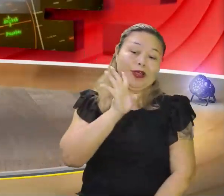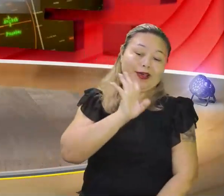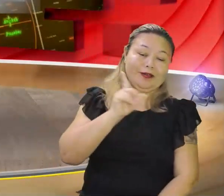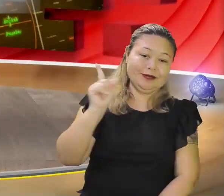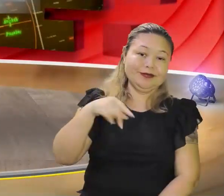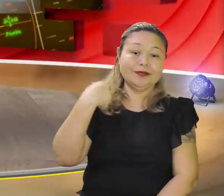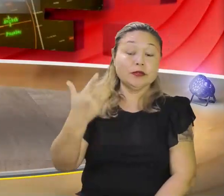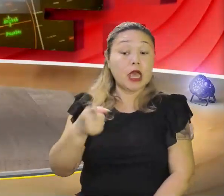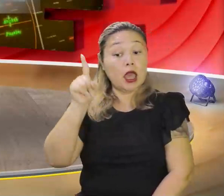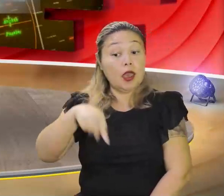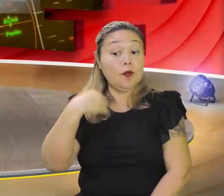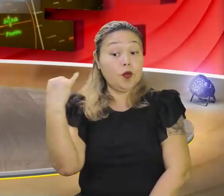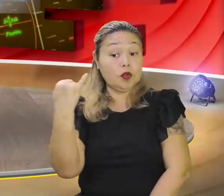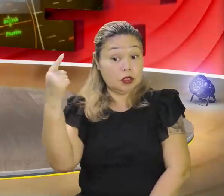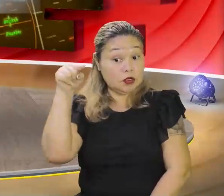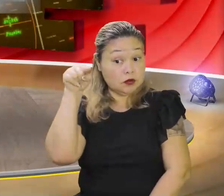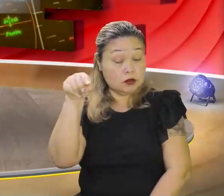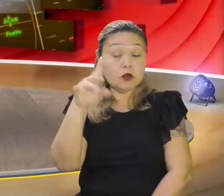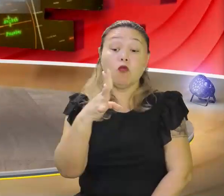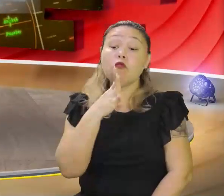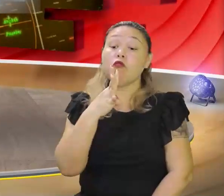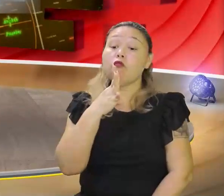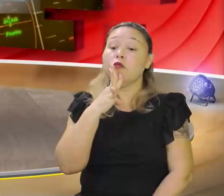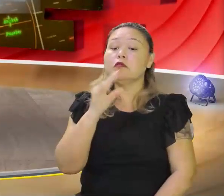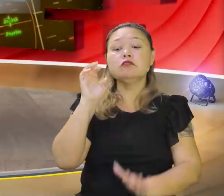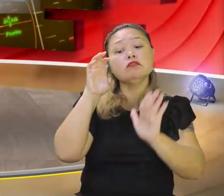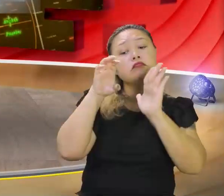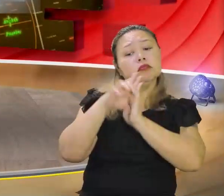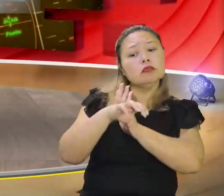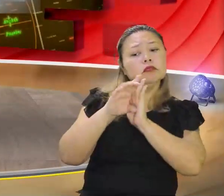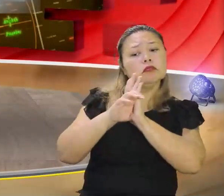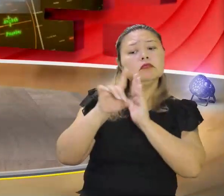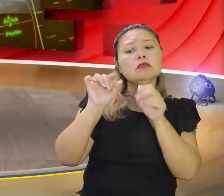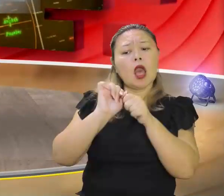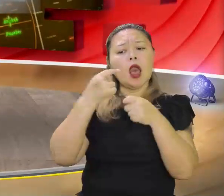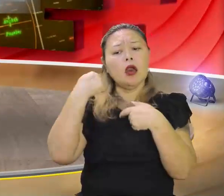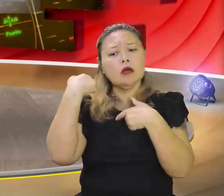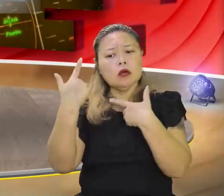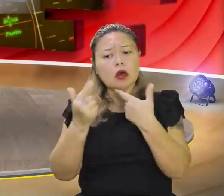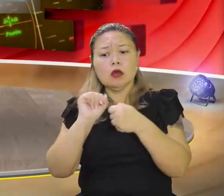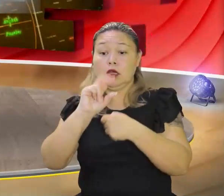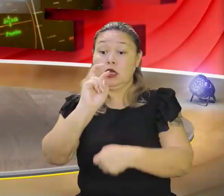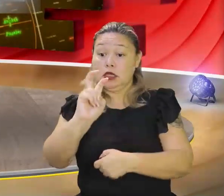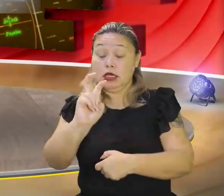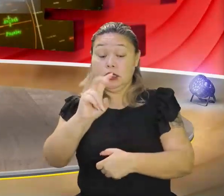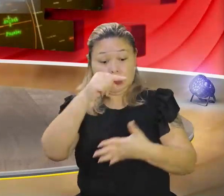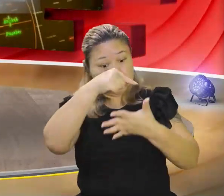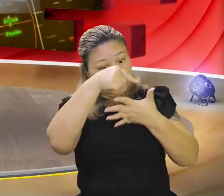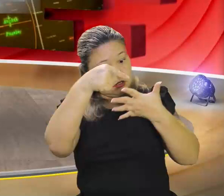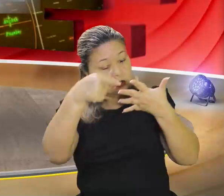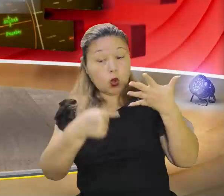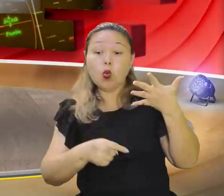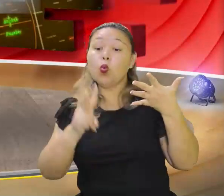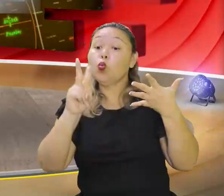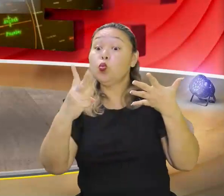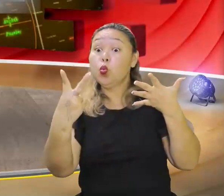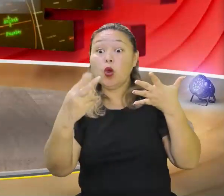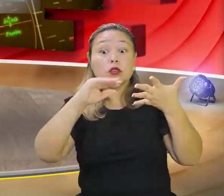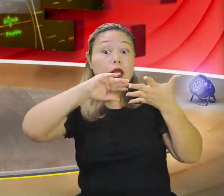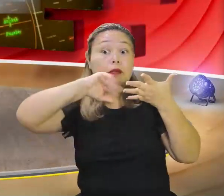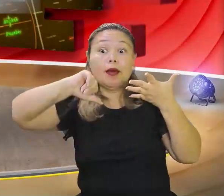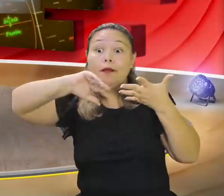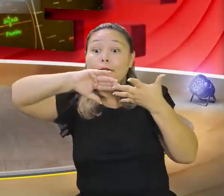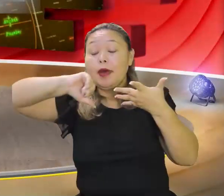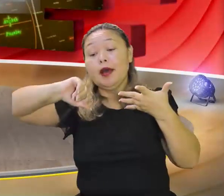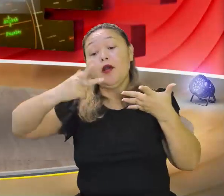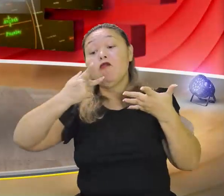é importante que vocês conheçam os conceitos. Vocês viram lá que das 5 alternativas, 2 de cara já vão embora. Por quê? Porque